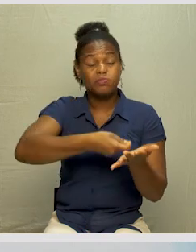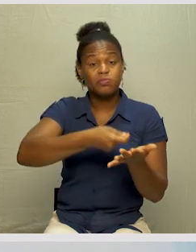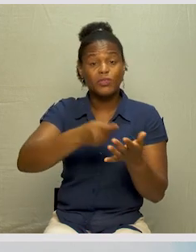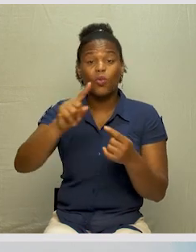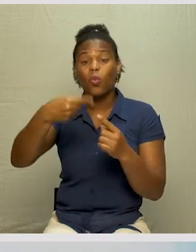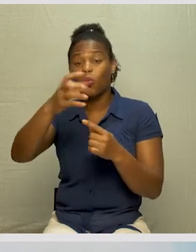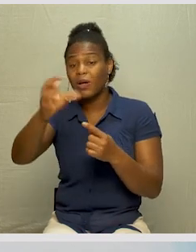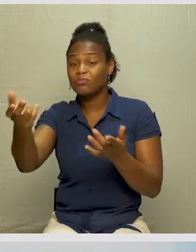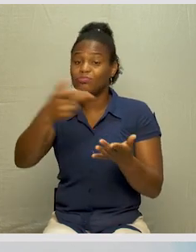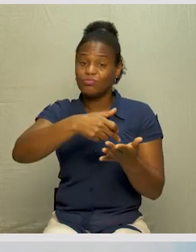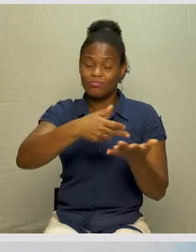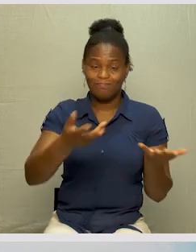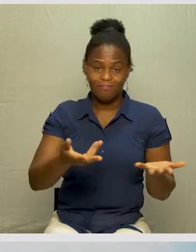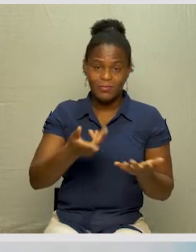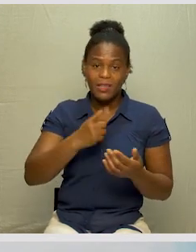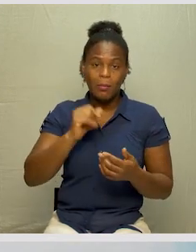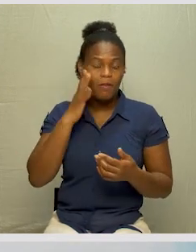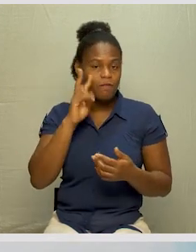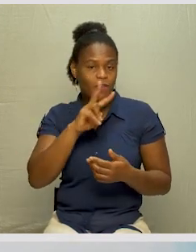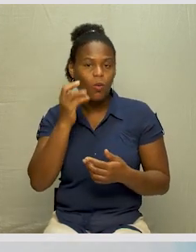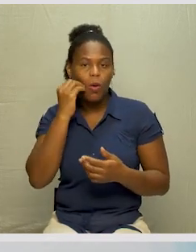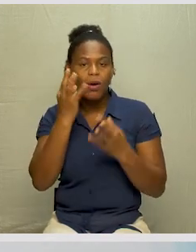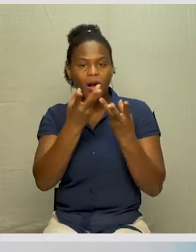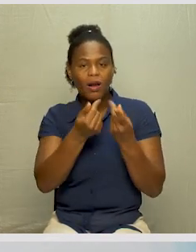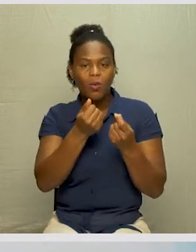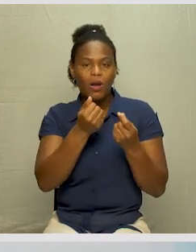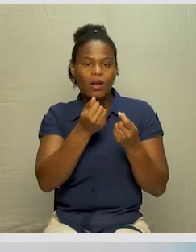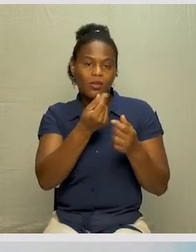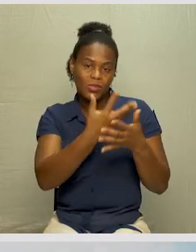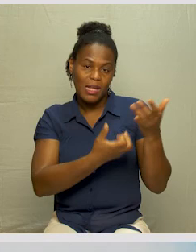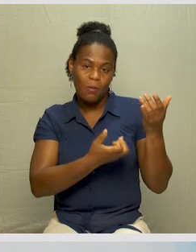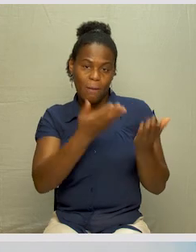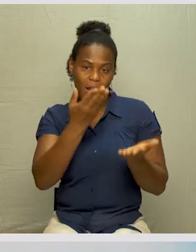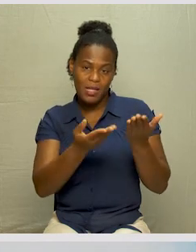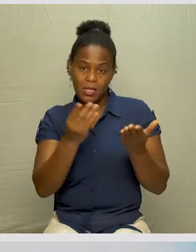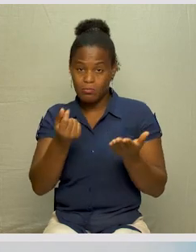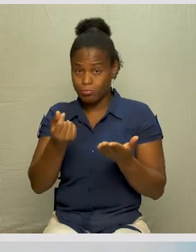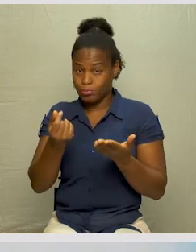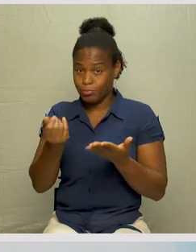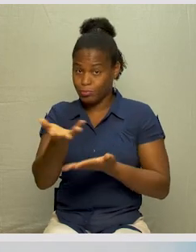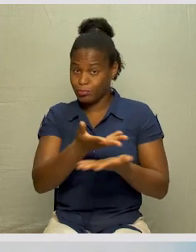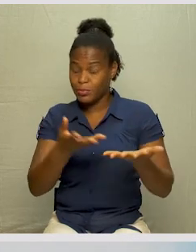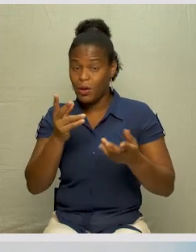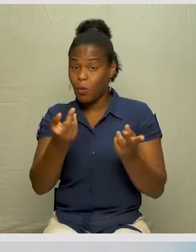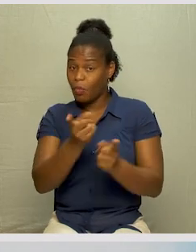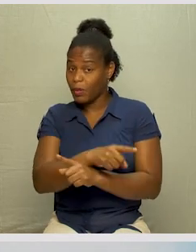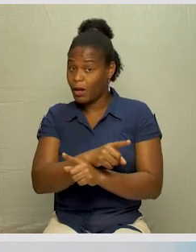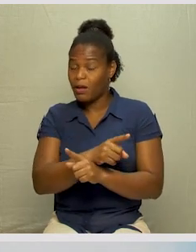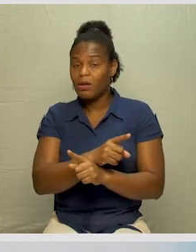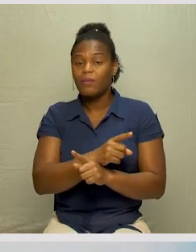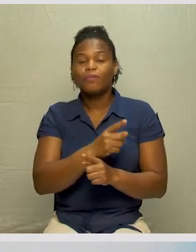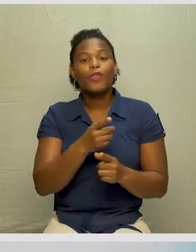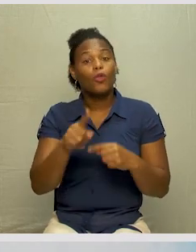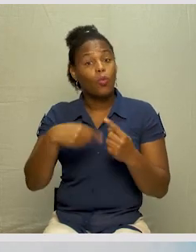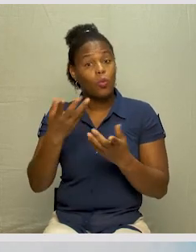de financiamento externo. Vimos ainda como é que se calcula o saldo da balança financeira. Ao contrário de outras balanças,